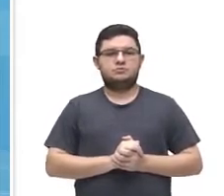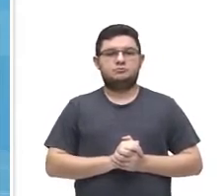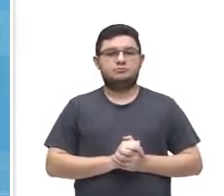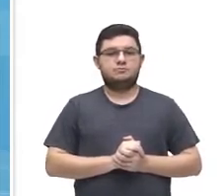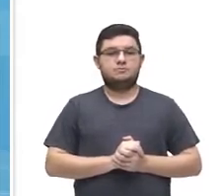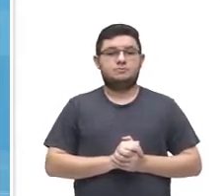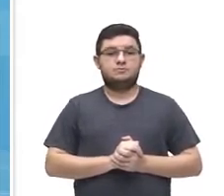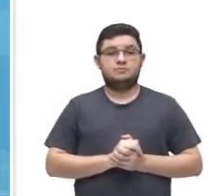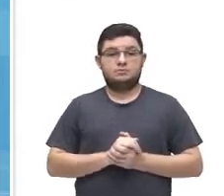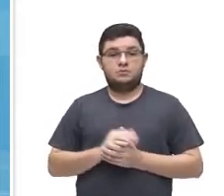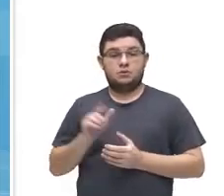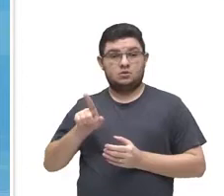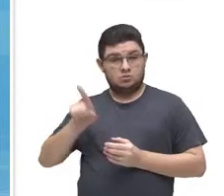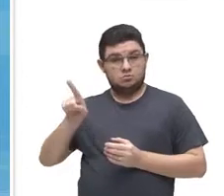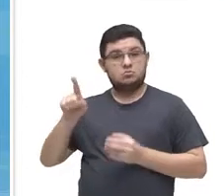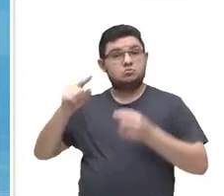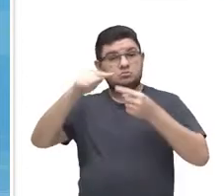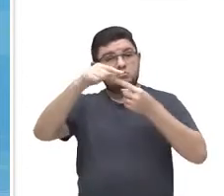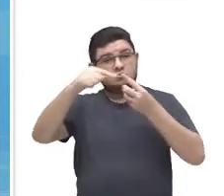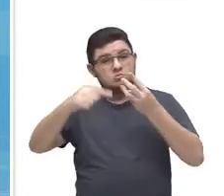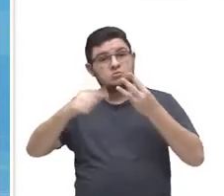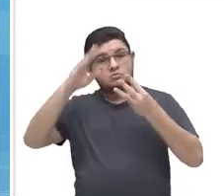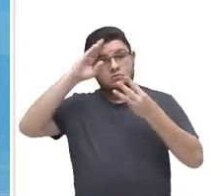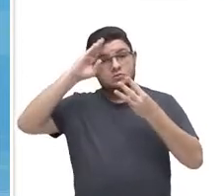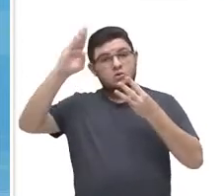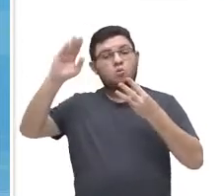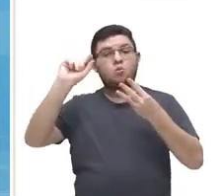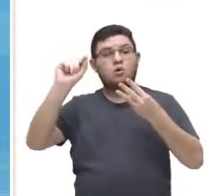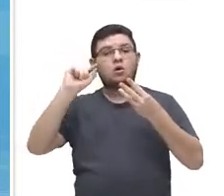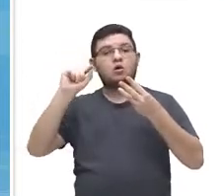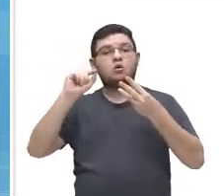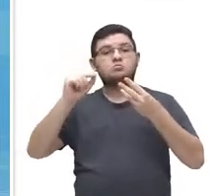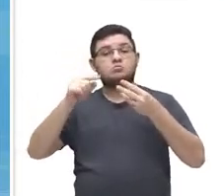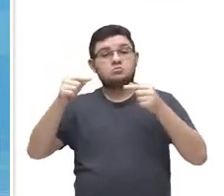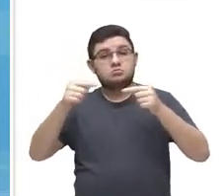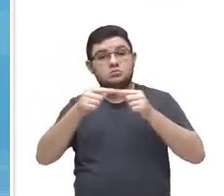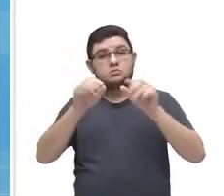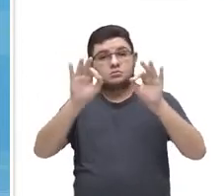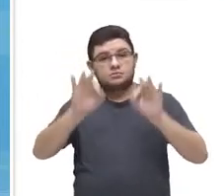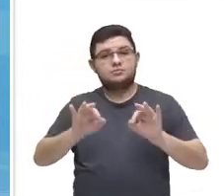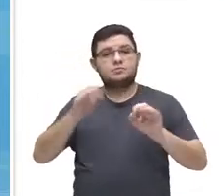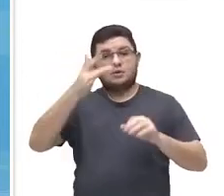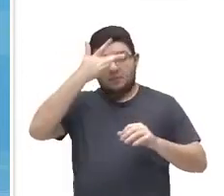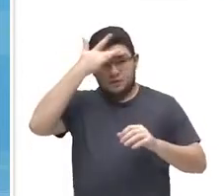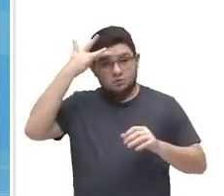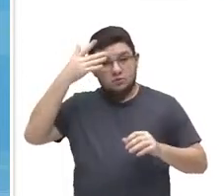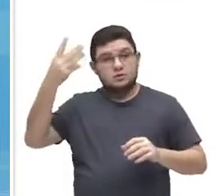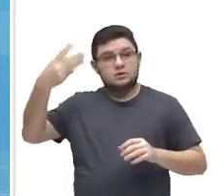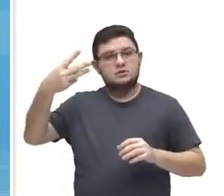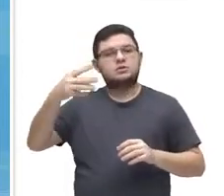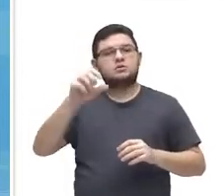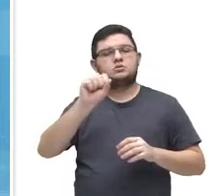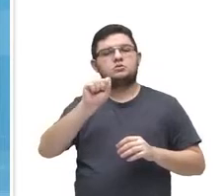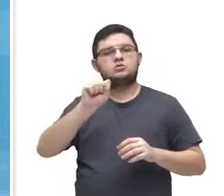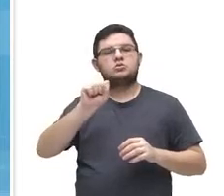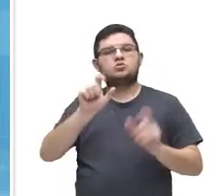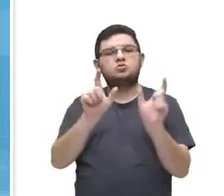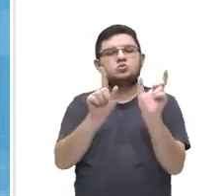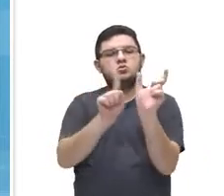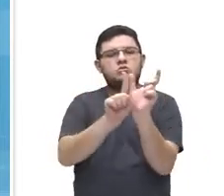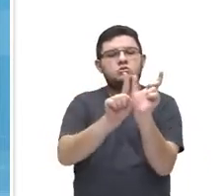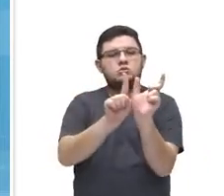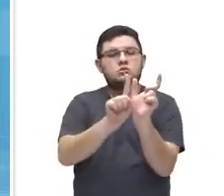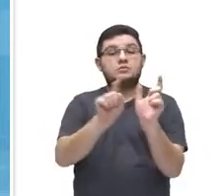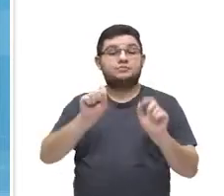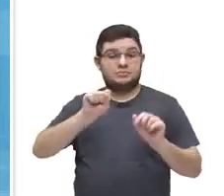objetos. Essas são terceira pessoa do singular. São as pessoas, né, na verdade, terceira pessoa do singular. Quando o meu verbo,